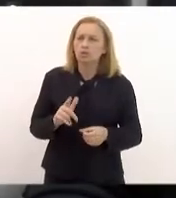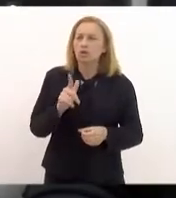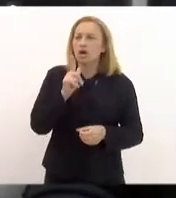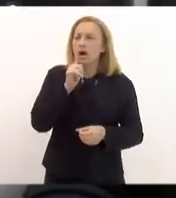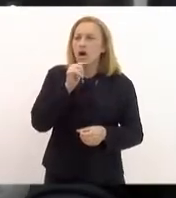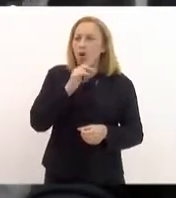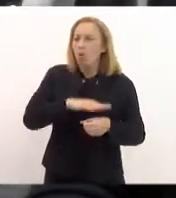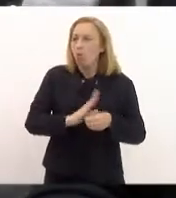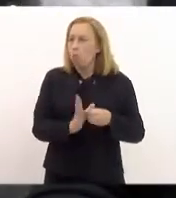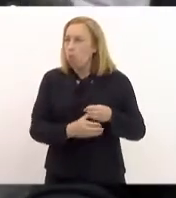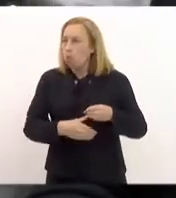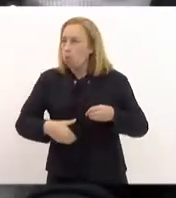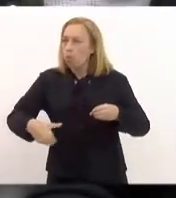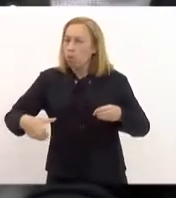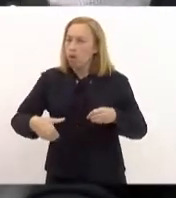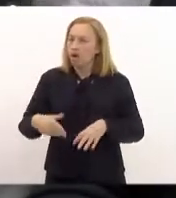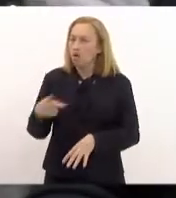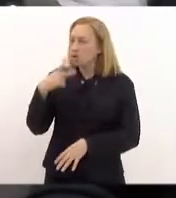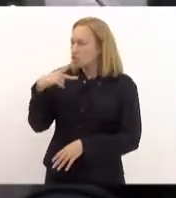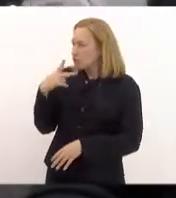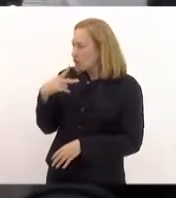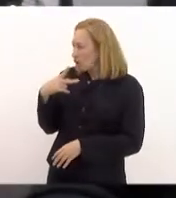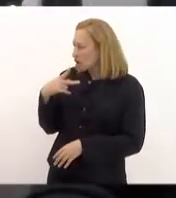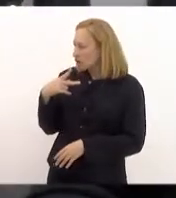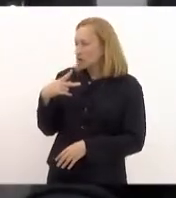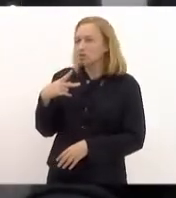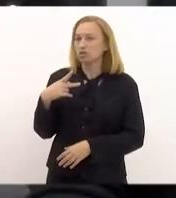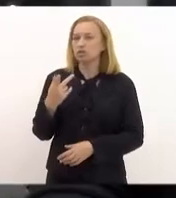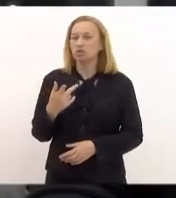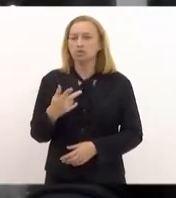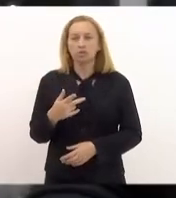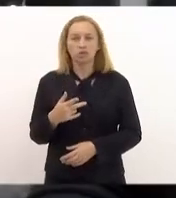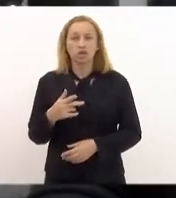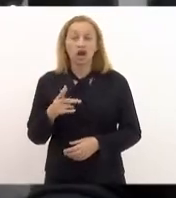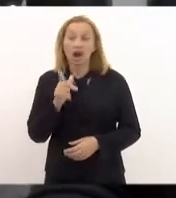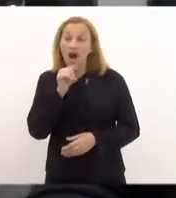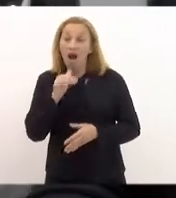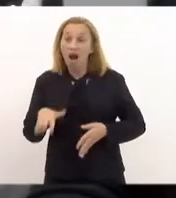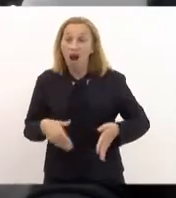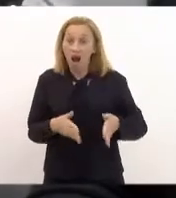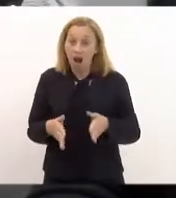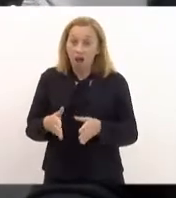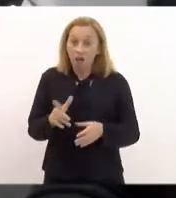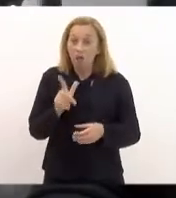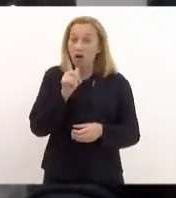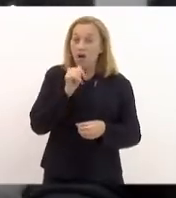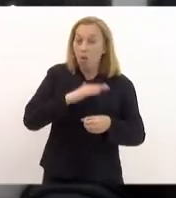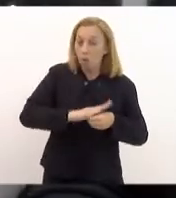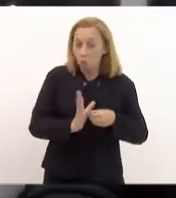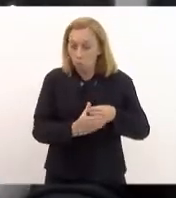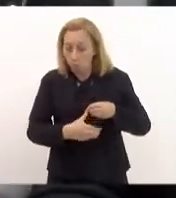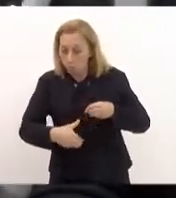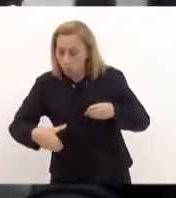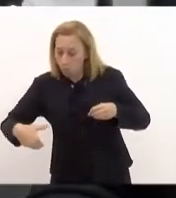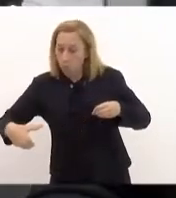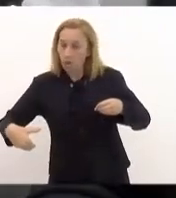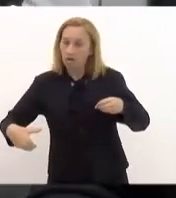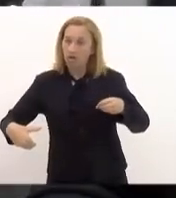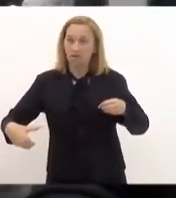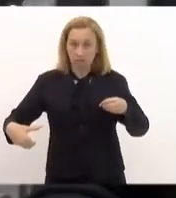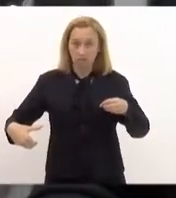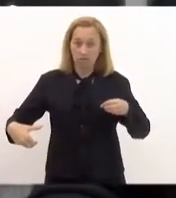básico. E quando eu falo saneamento básico, eu estou falando abastecimento de água, esgotamento sanitário, escoamento das